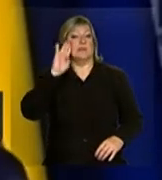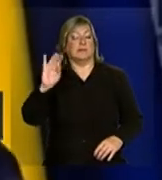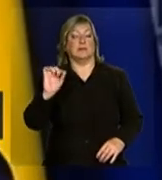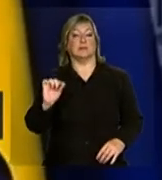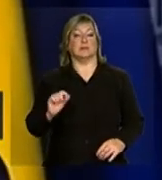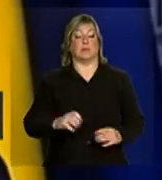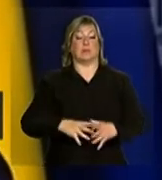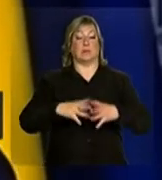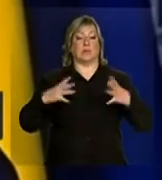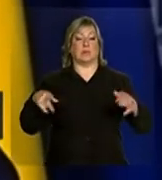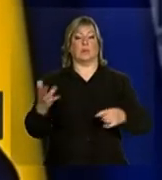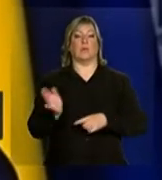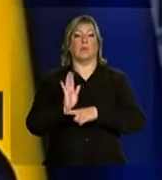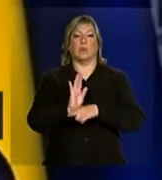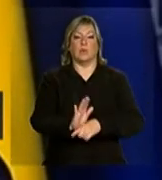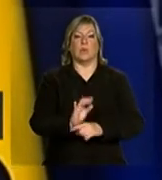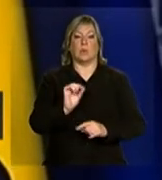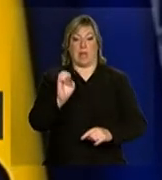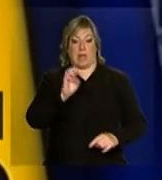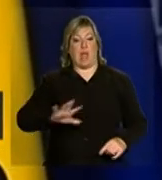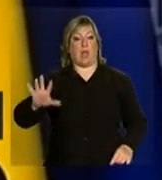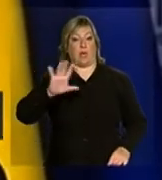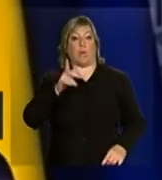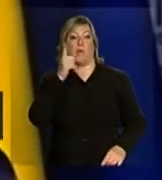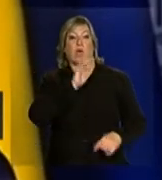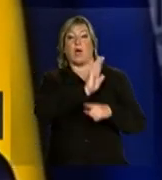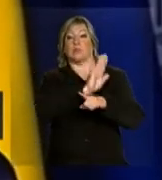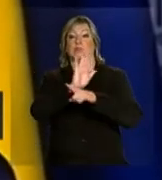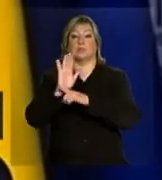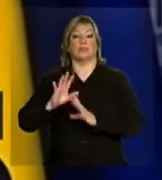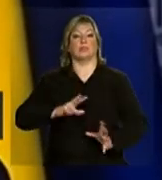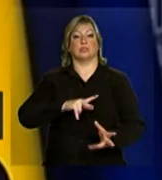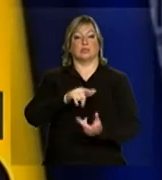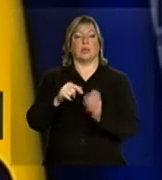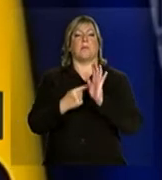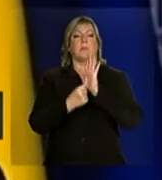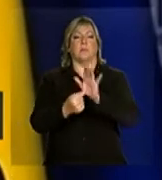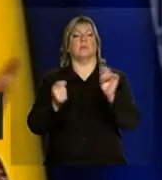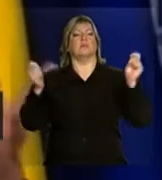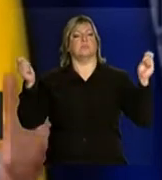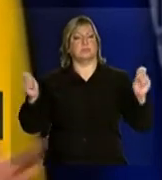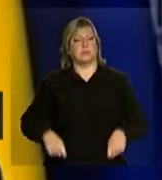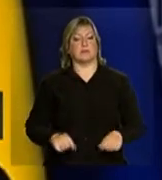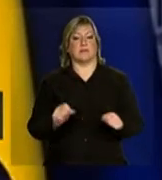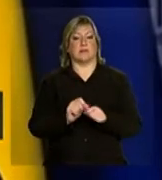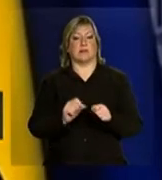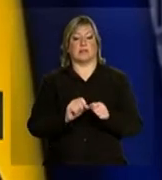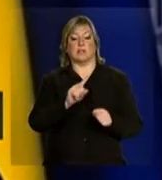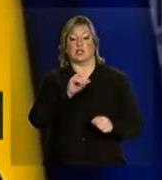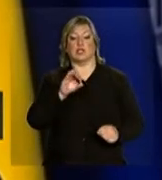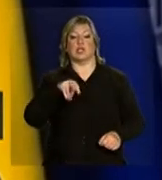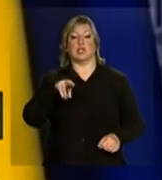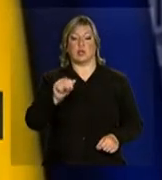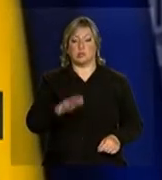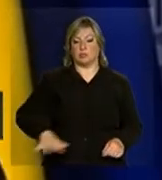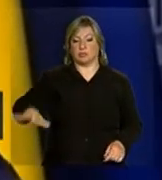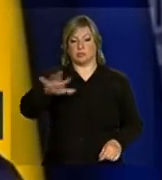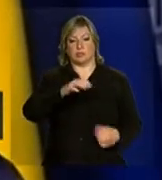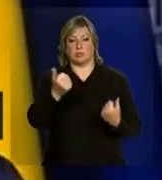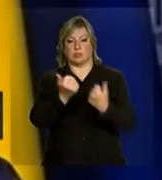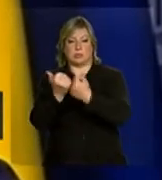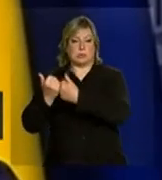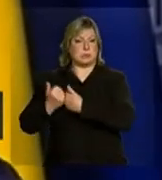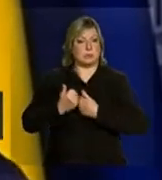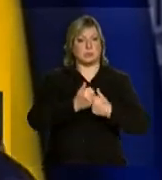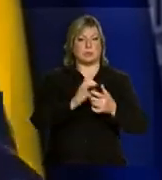uma das grandes contribuições que a Europa deu ao mundo, mostrando que é possível criar uma zona de cooperação e que essa zona